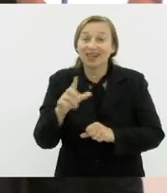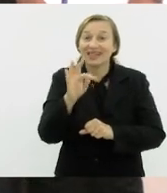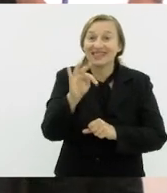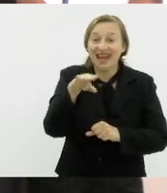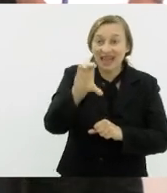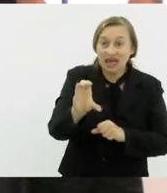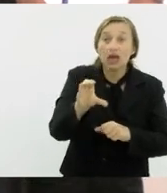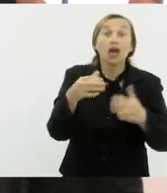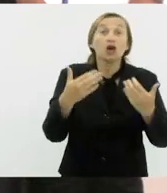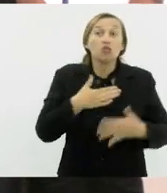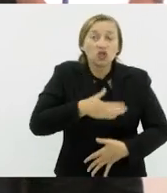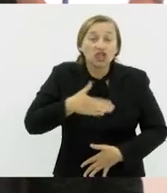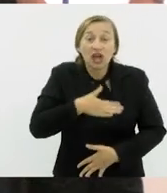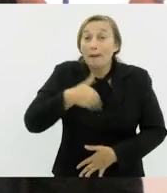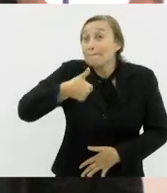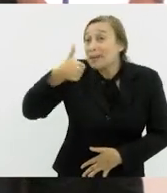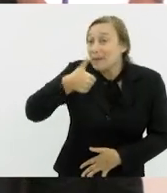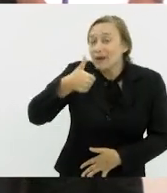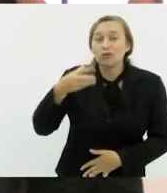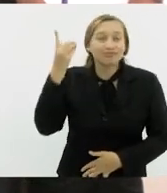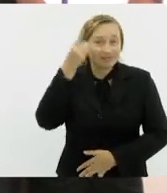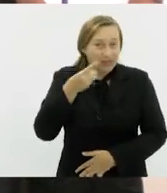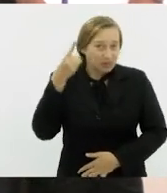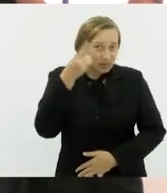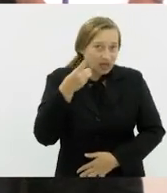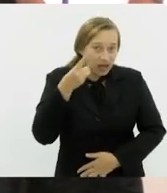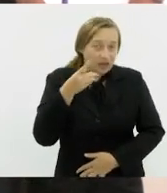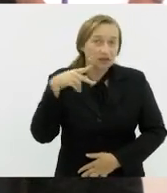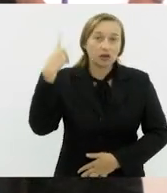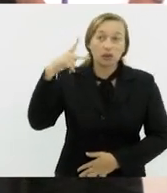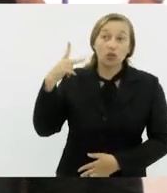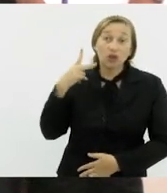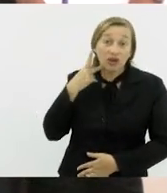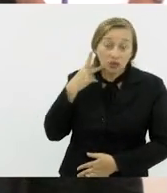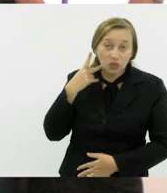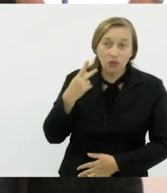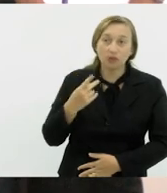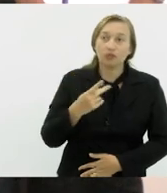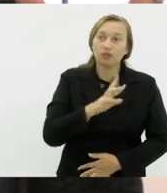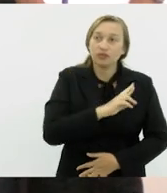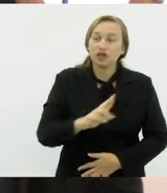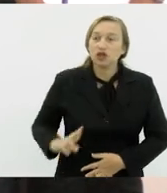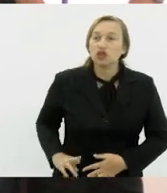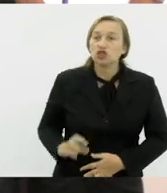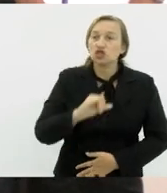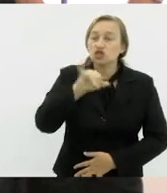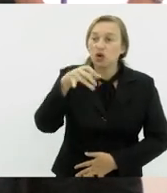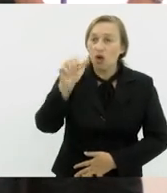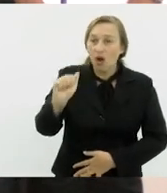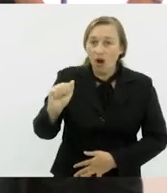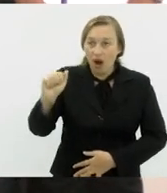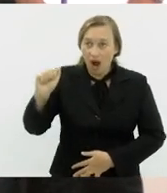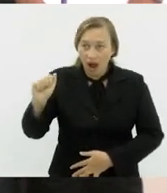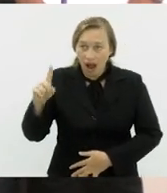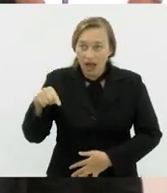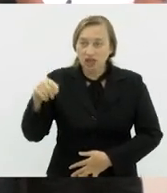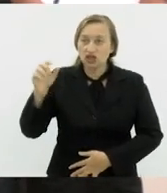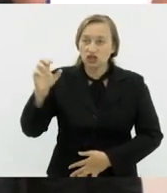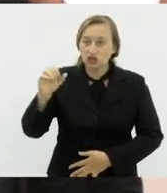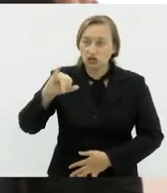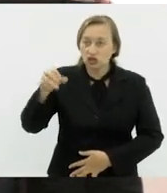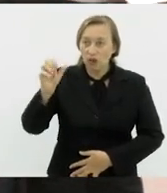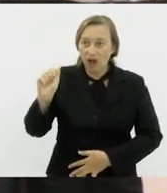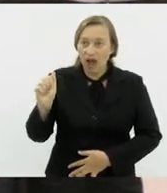a gente gostaria, primeiro, deputado e procurador da República, no caso do Joás Joatinga, o Mink colocou muito bem, se